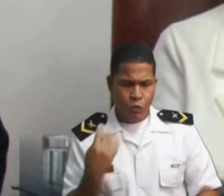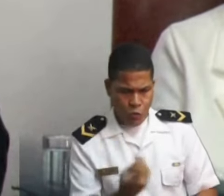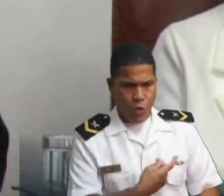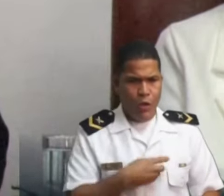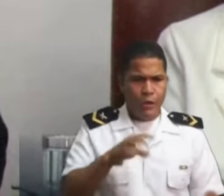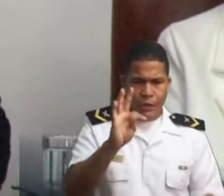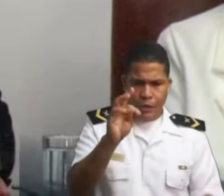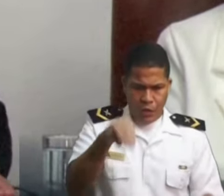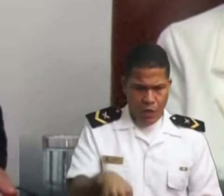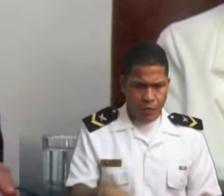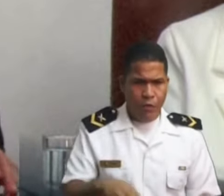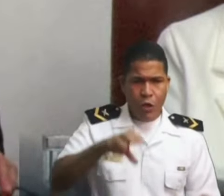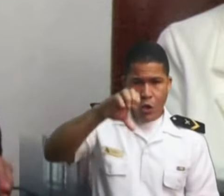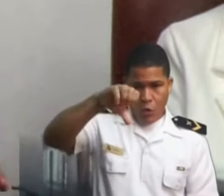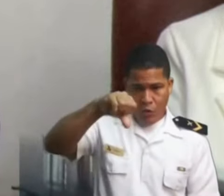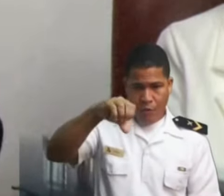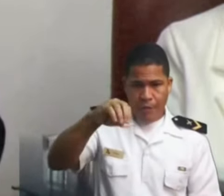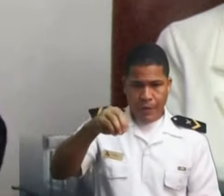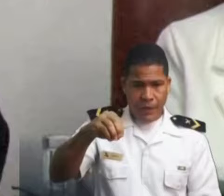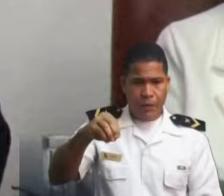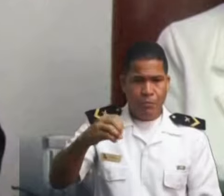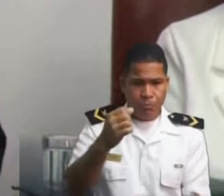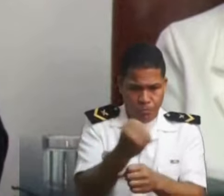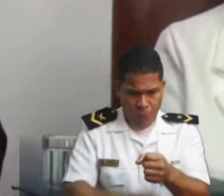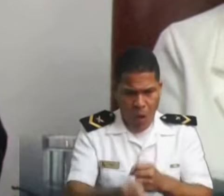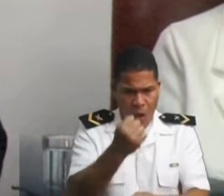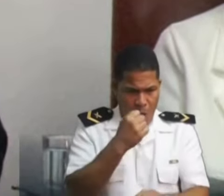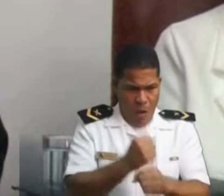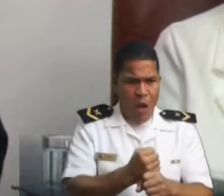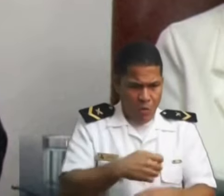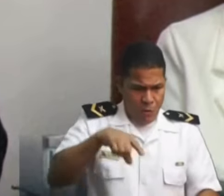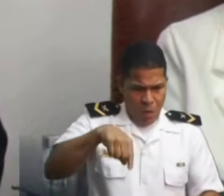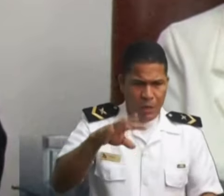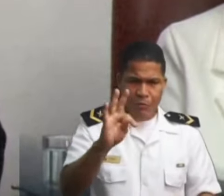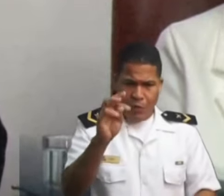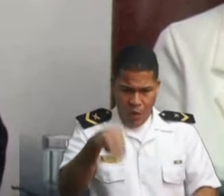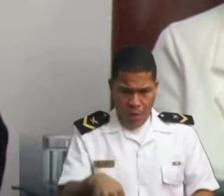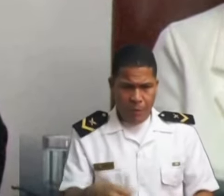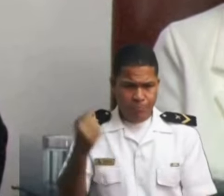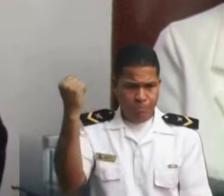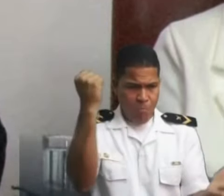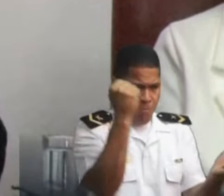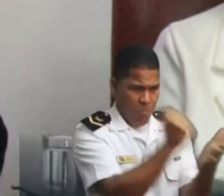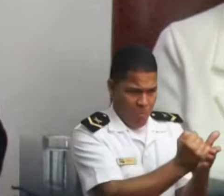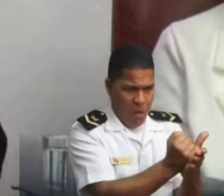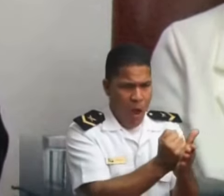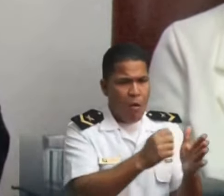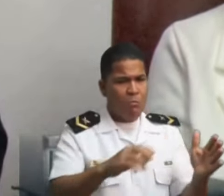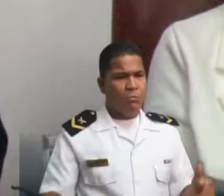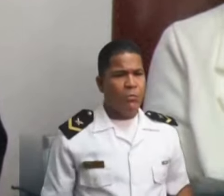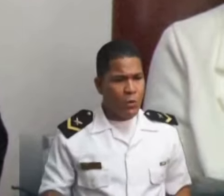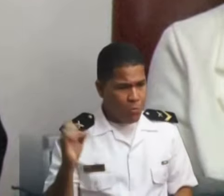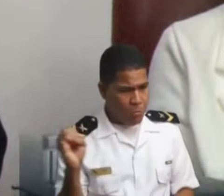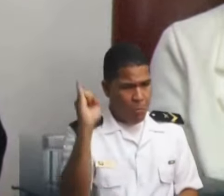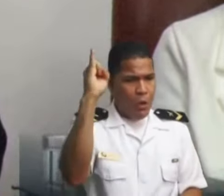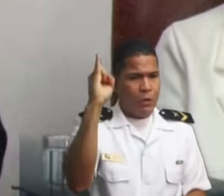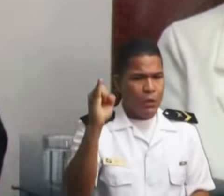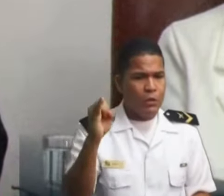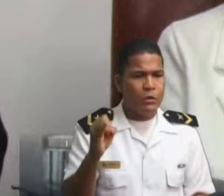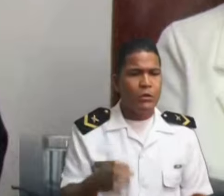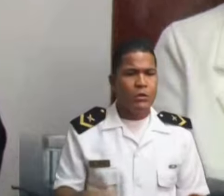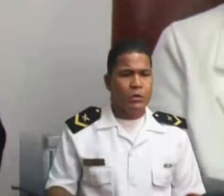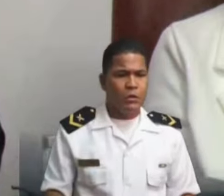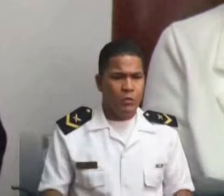tribunal é um marco significativo na história do direito marítimo do nosso país. um testemunho de dedicação e